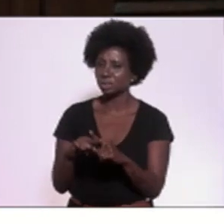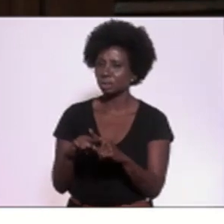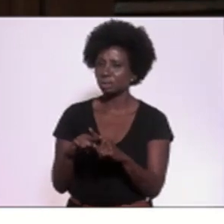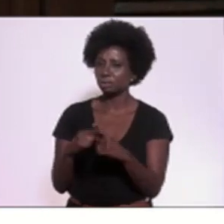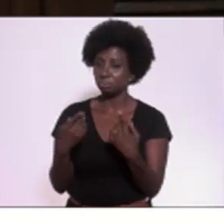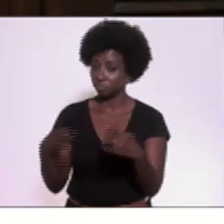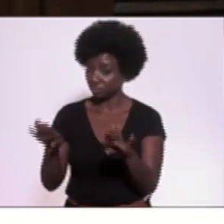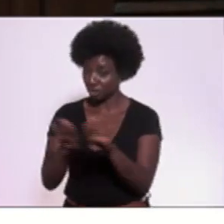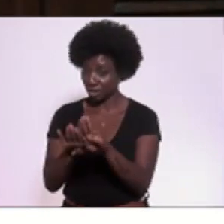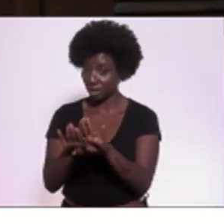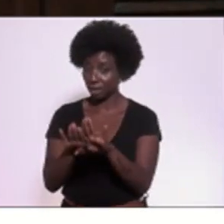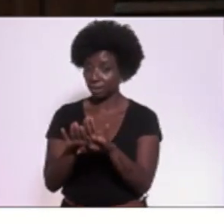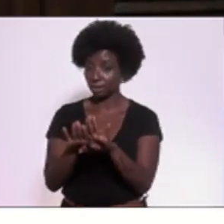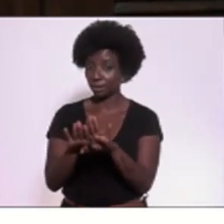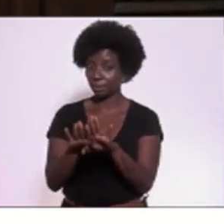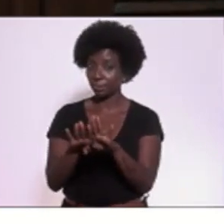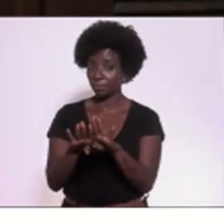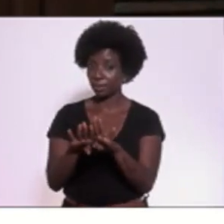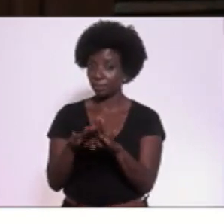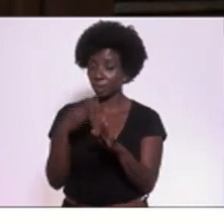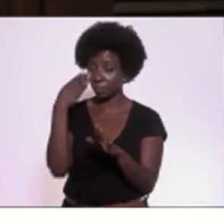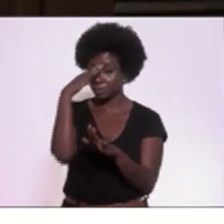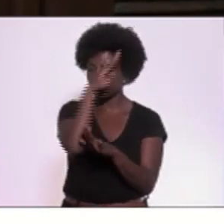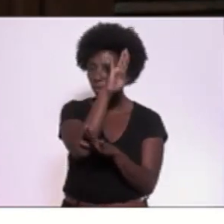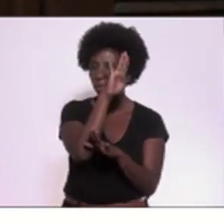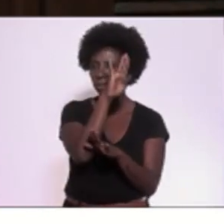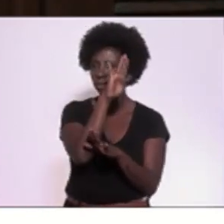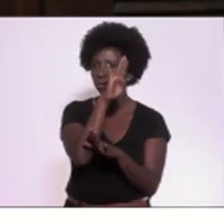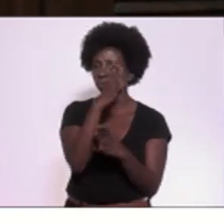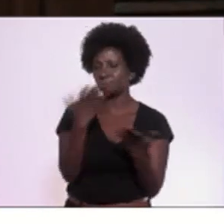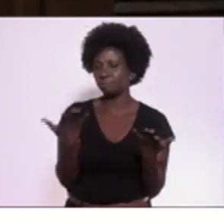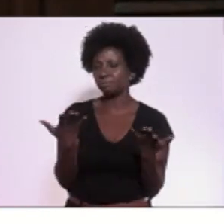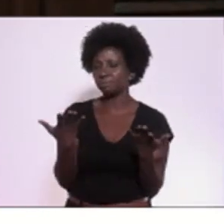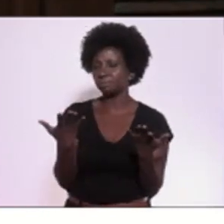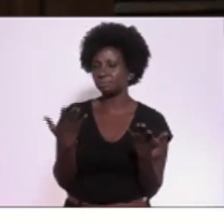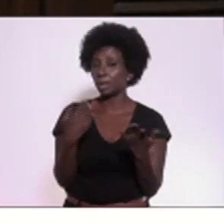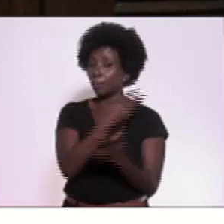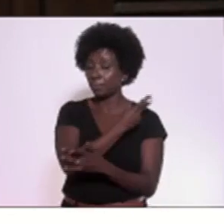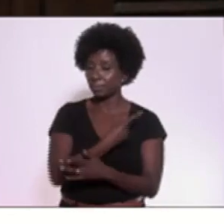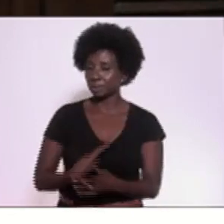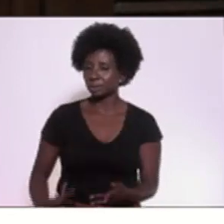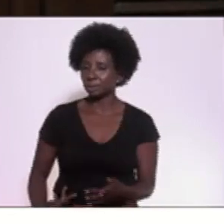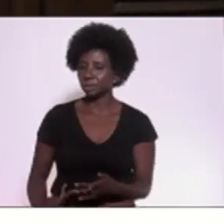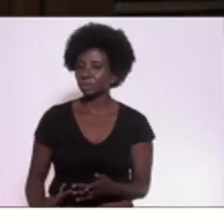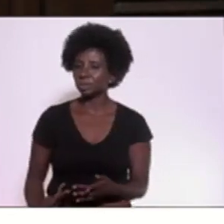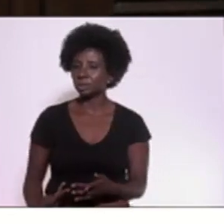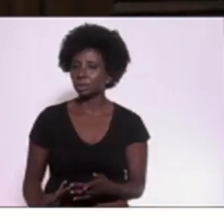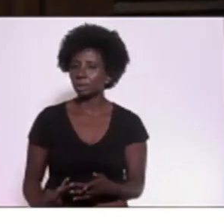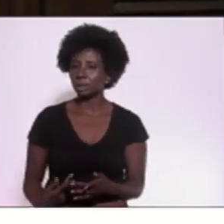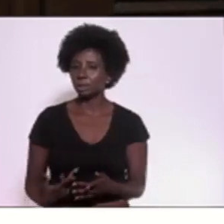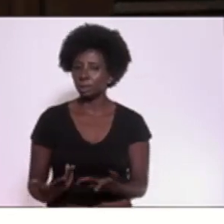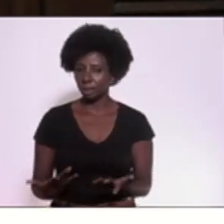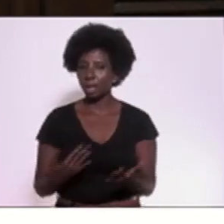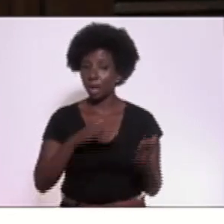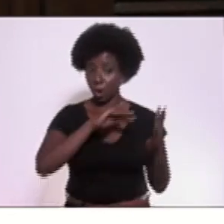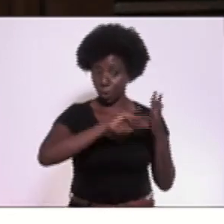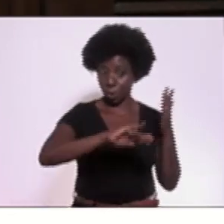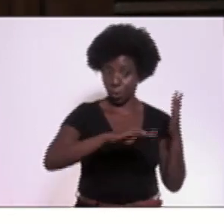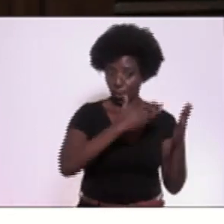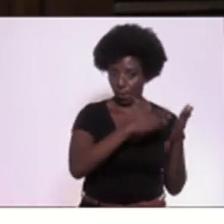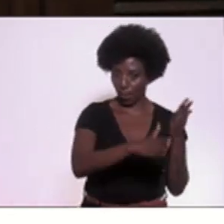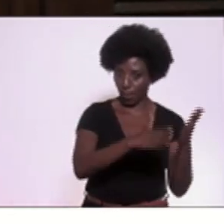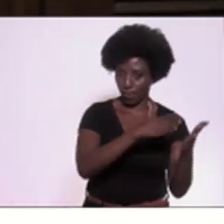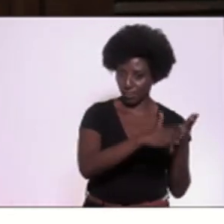para o presidente da República. É uma vergonha. Veja, golpistas antidemocráticos